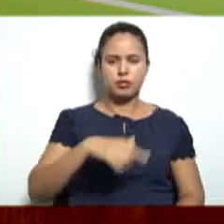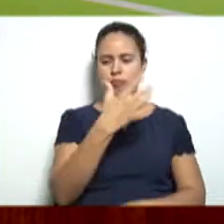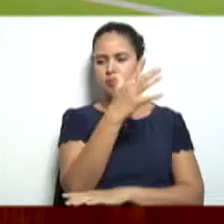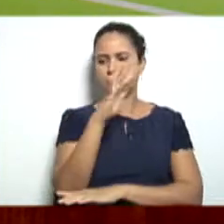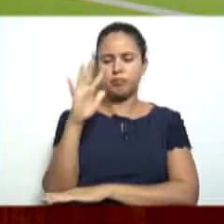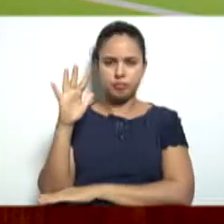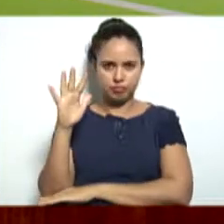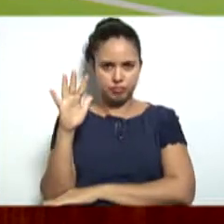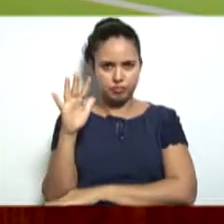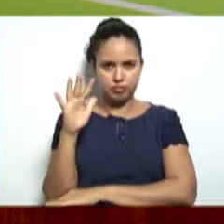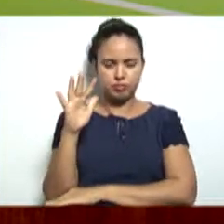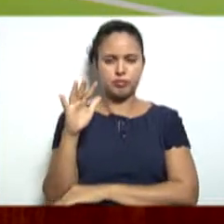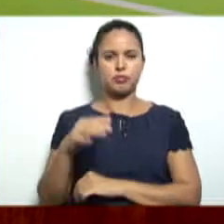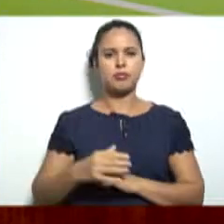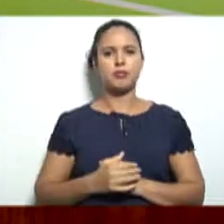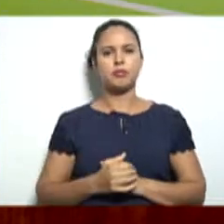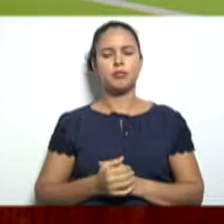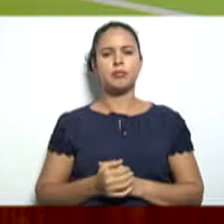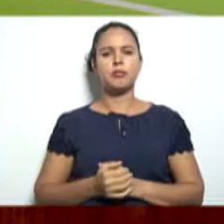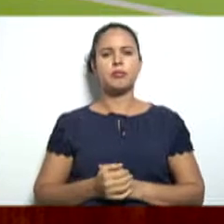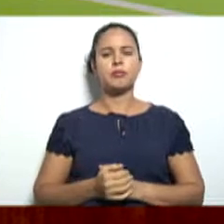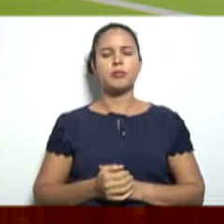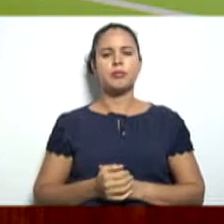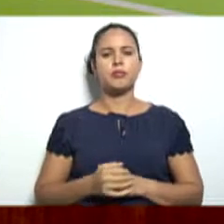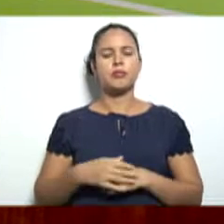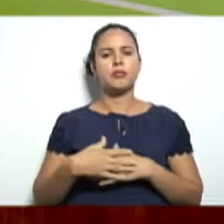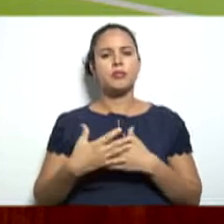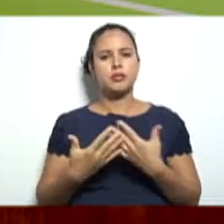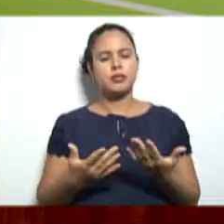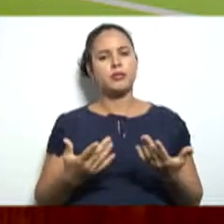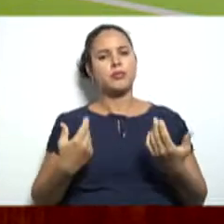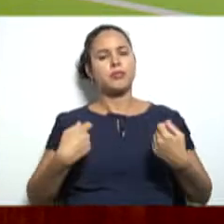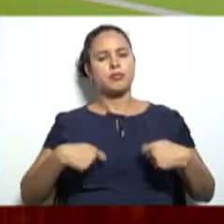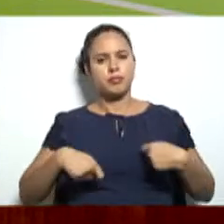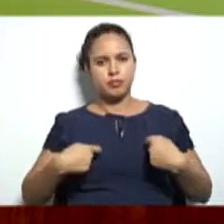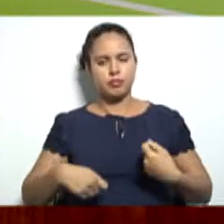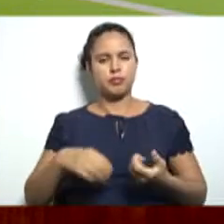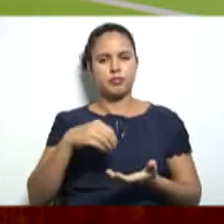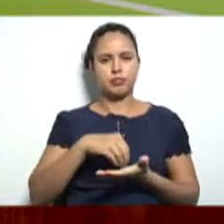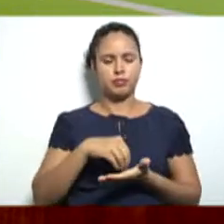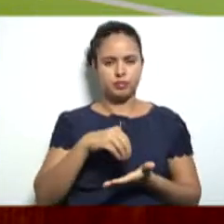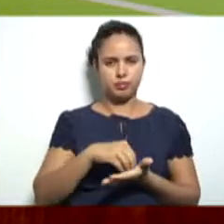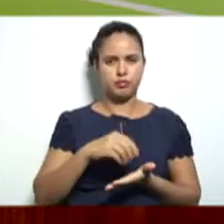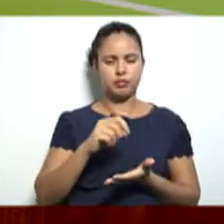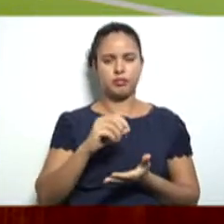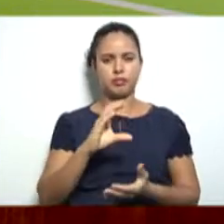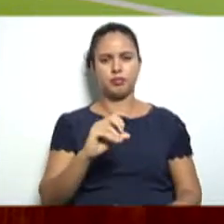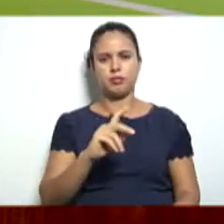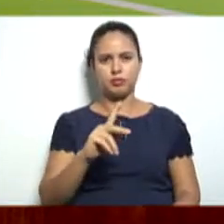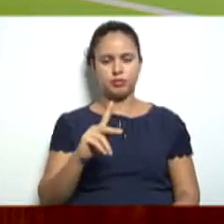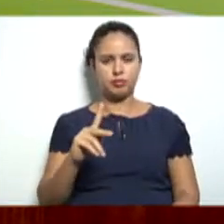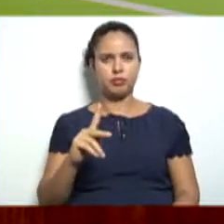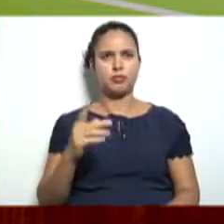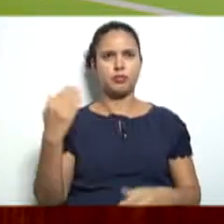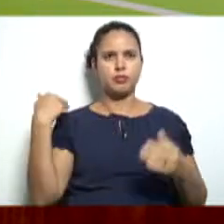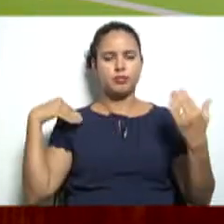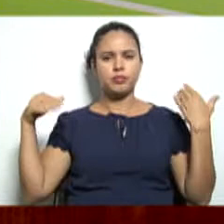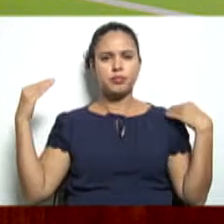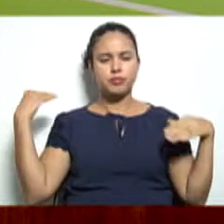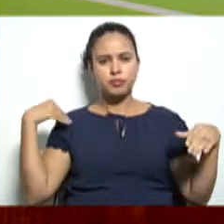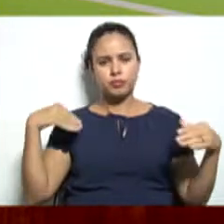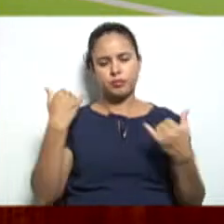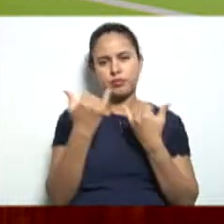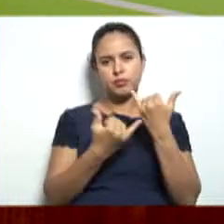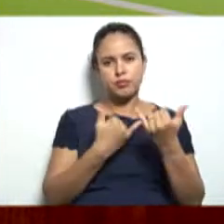rios. Então, há uma necessidade, né, de uma cooperativa de turismo, e eu acho que